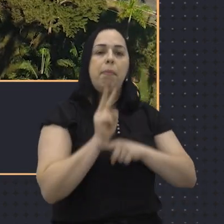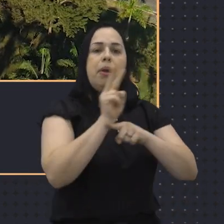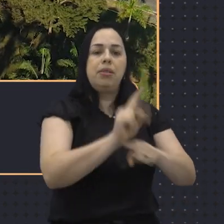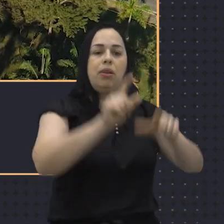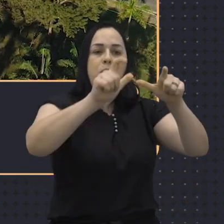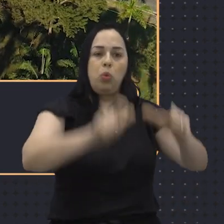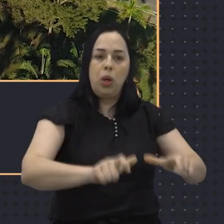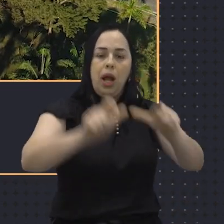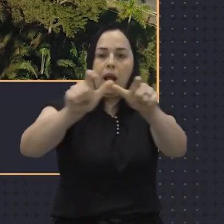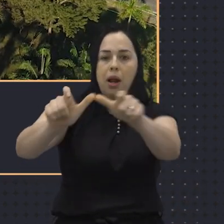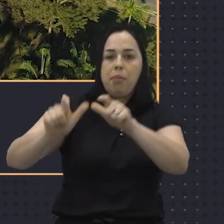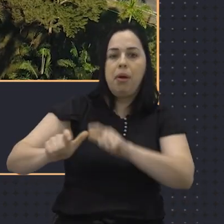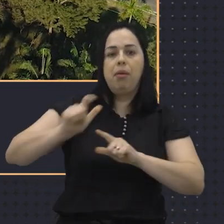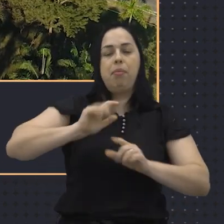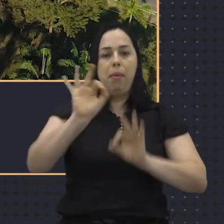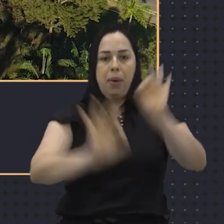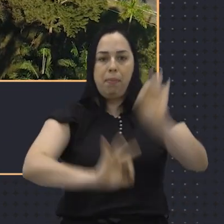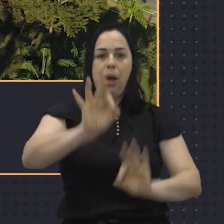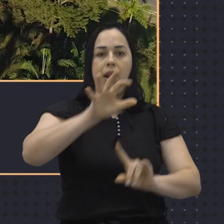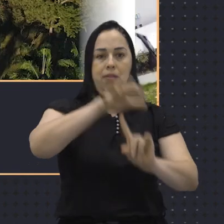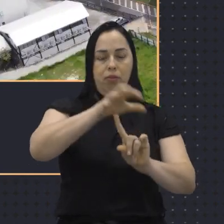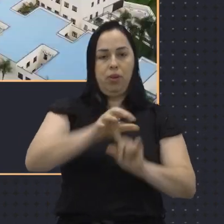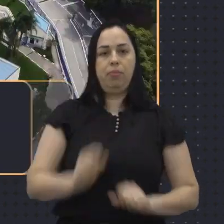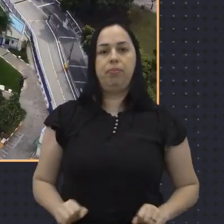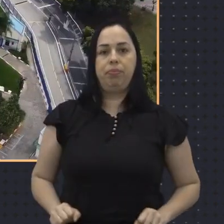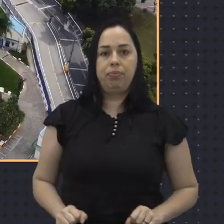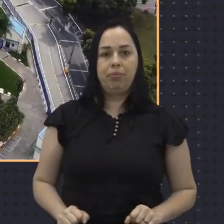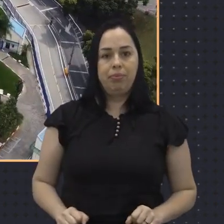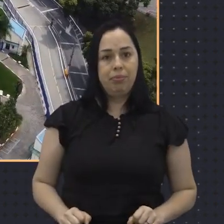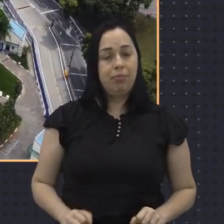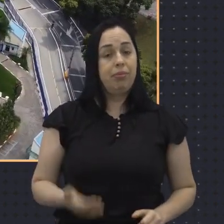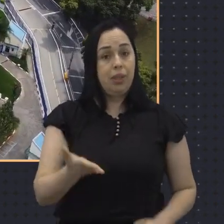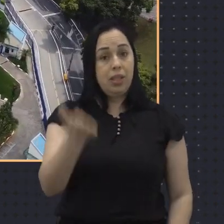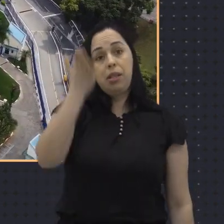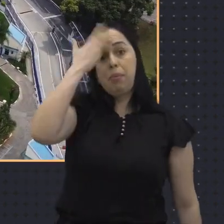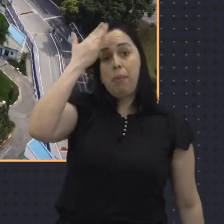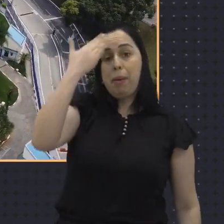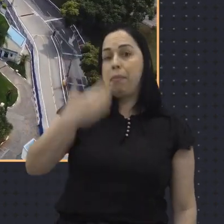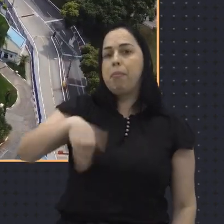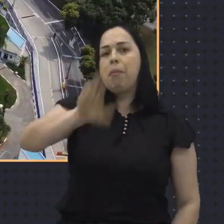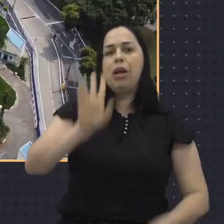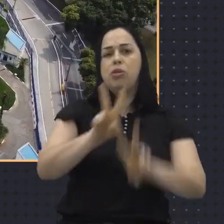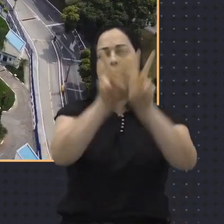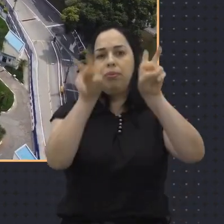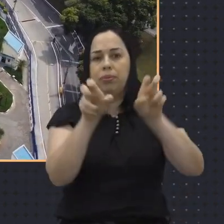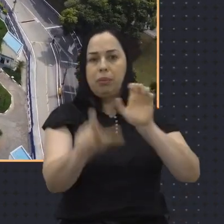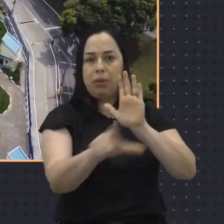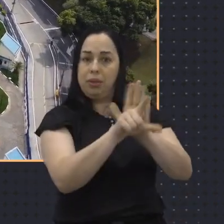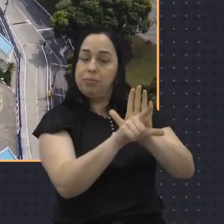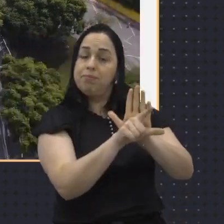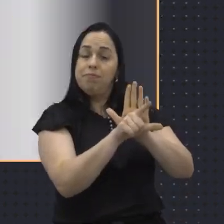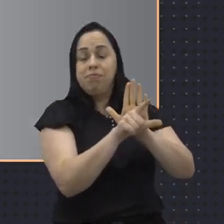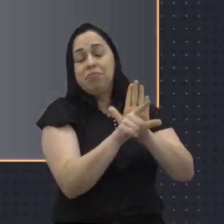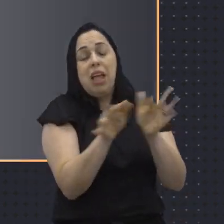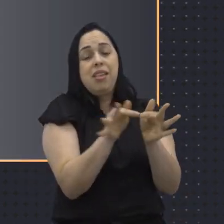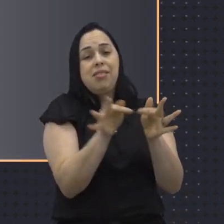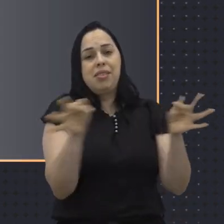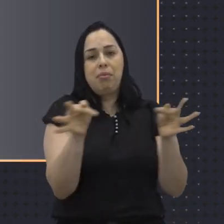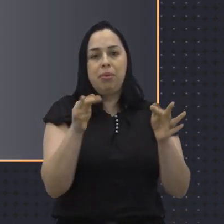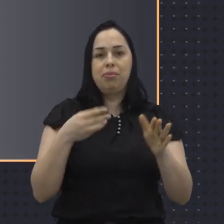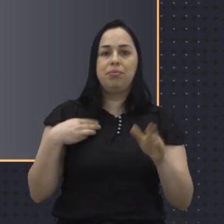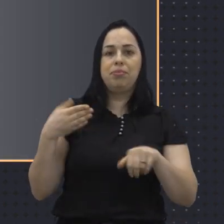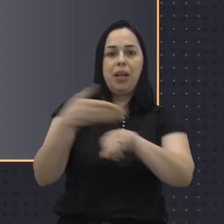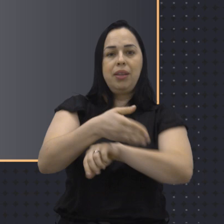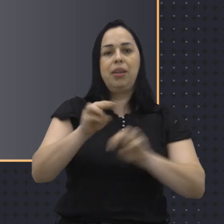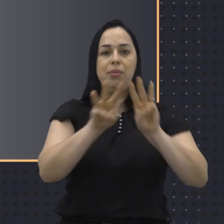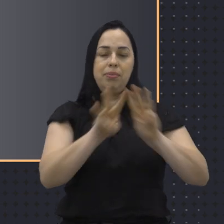de outros auxílios para a realização da feira. Quer saber mais sobre as leis da nossa cidade? É simples. No site